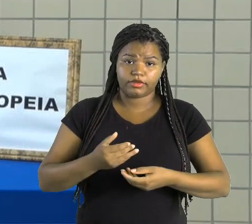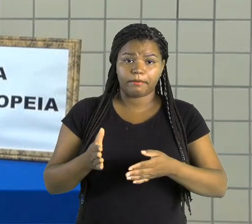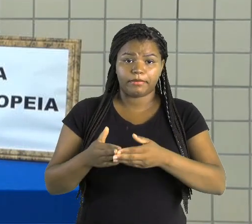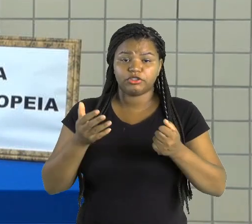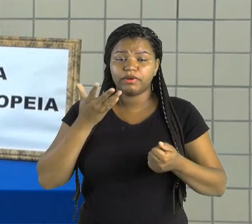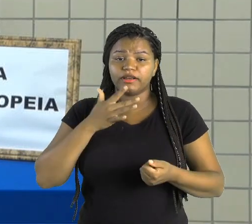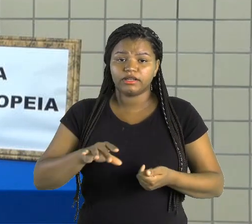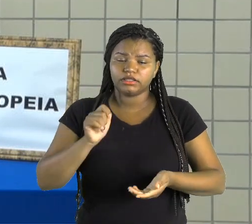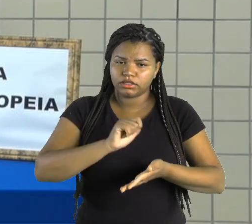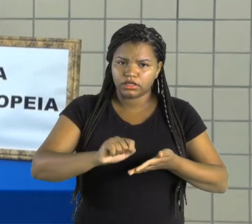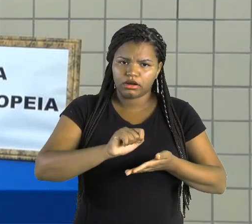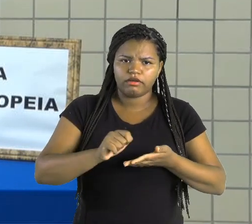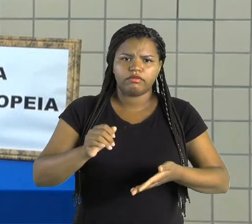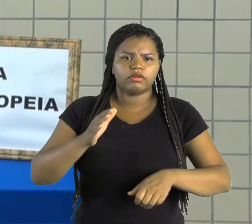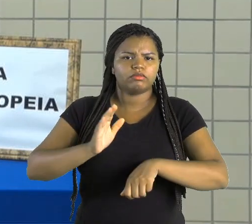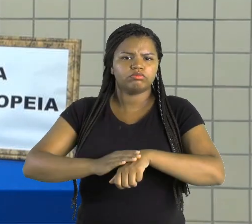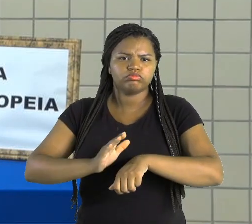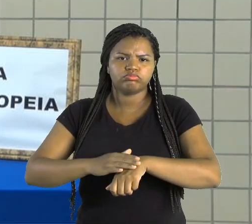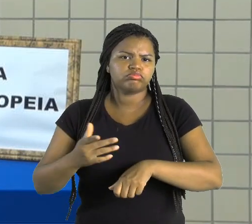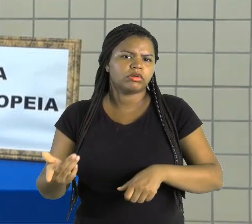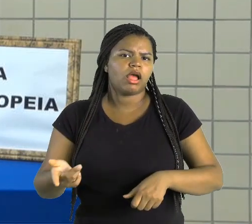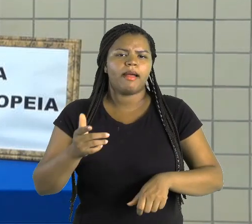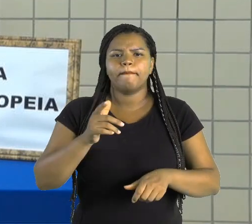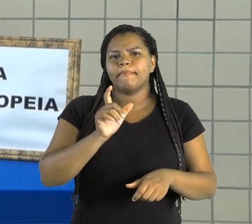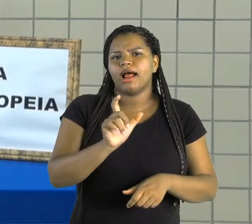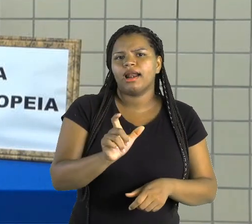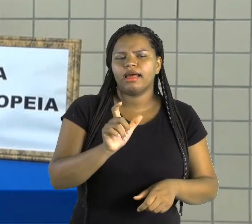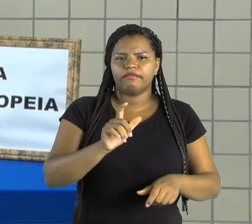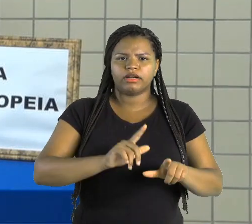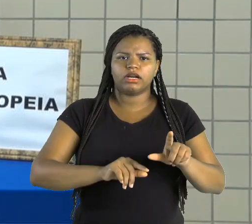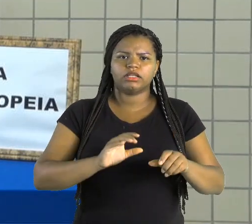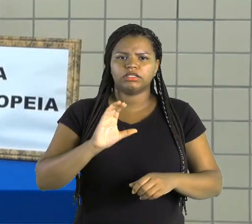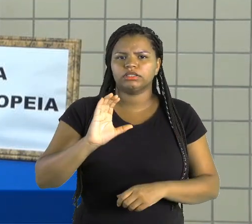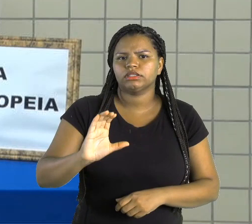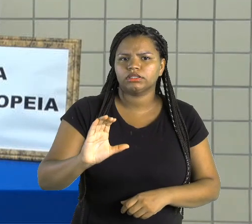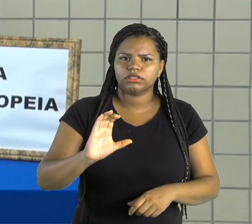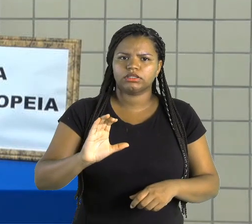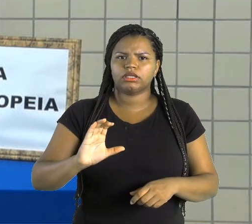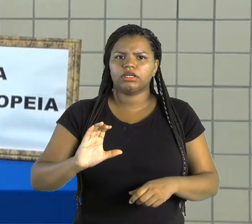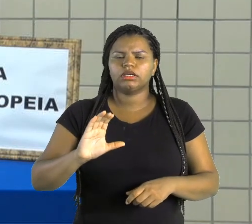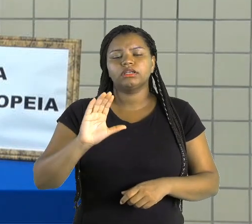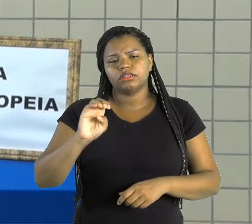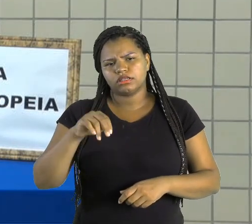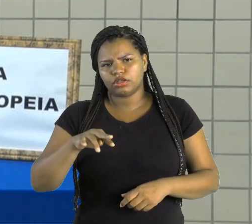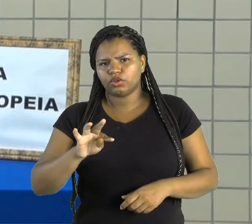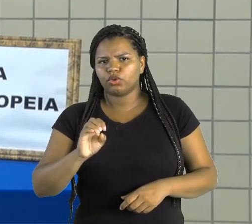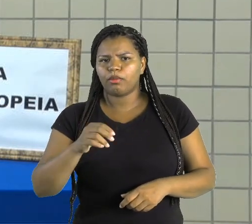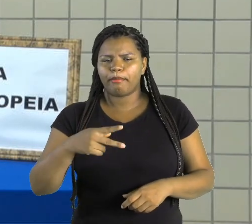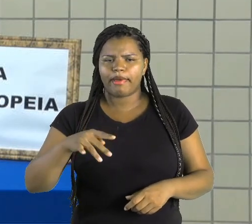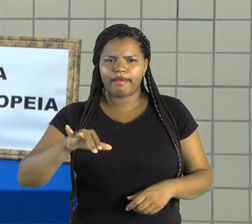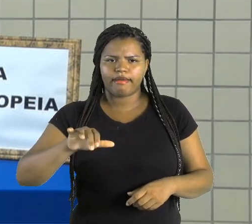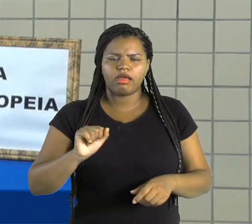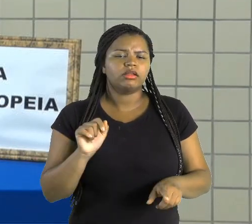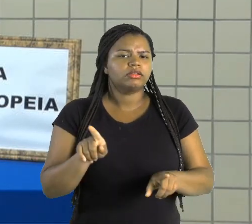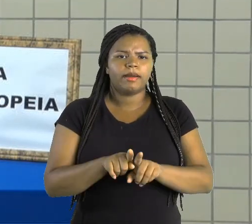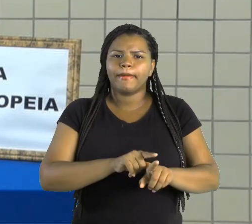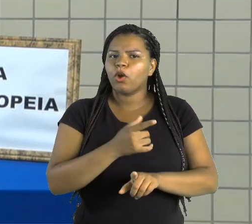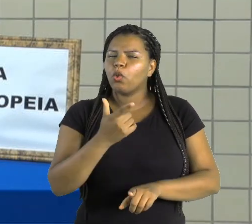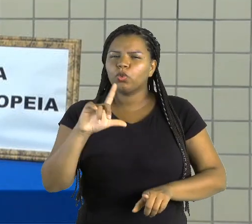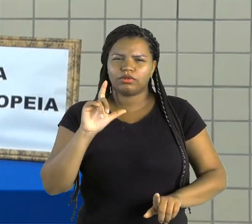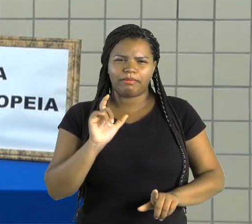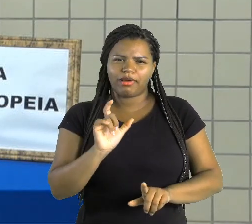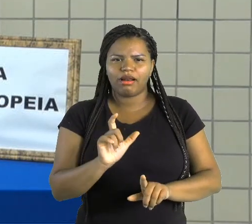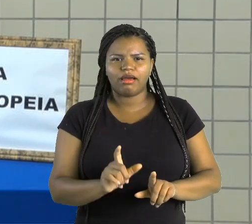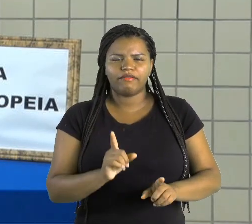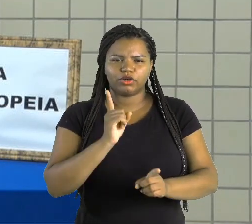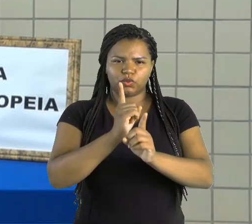espontaneamente as palavras com a letra C, a palavra centopeia e as demais palavras que ela encontrou no poema. Se sua criança tiver